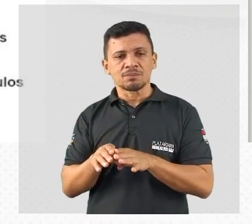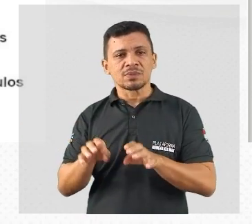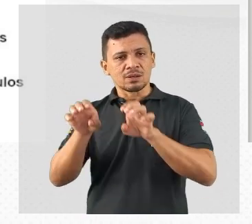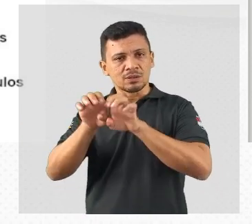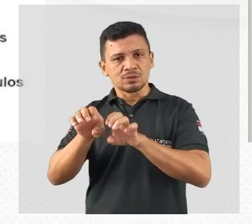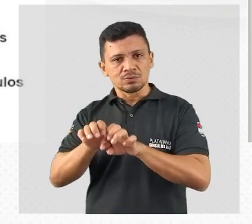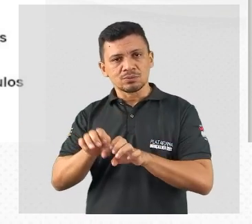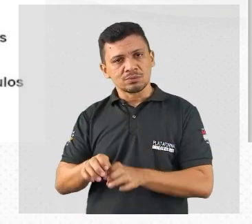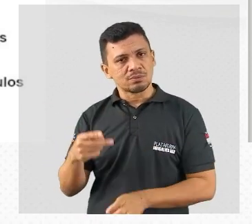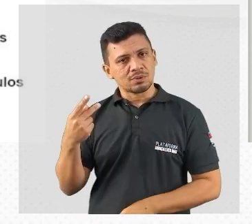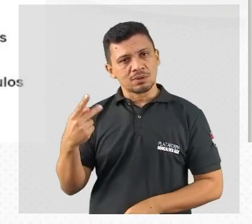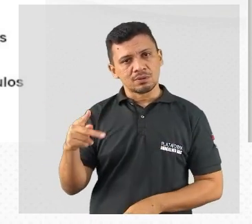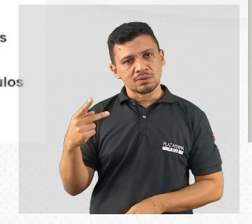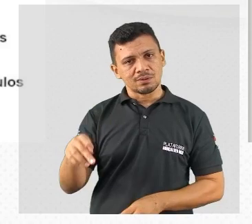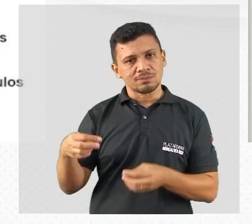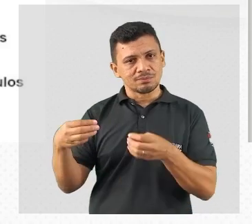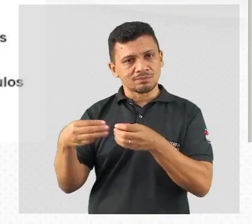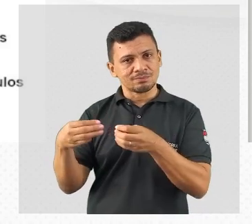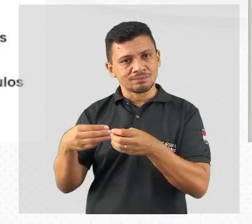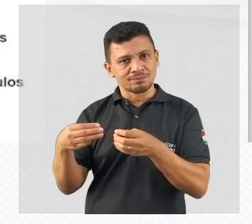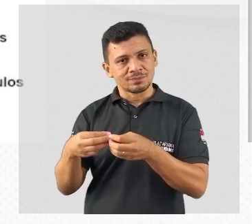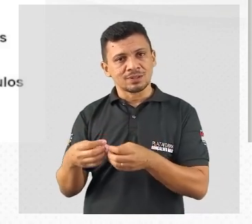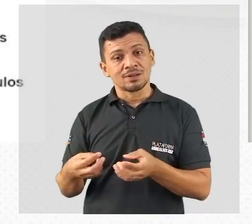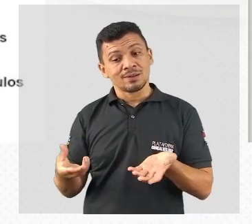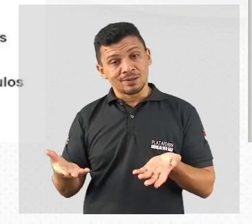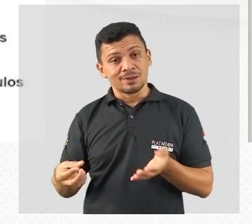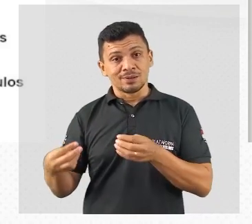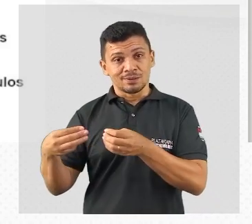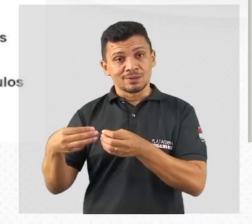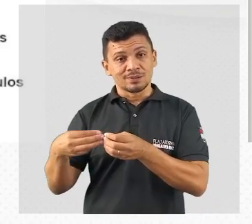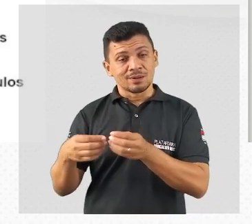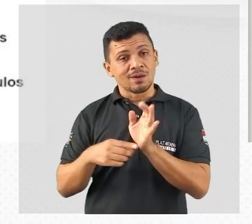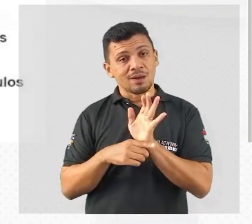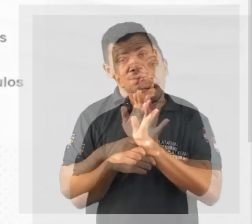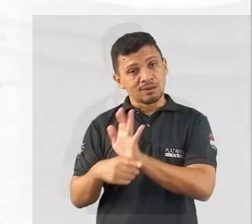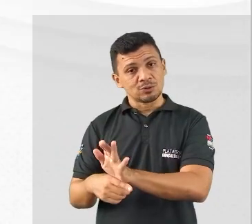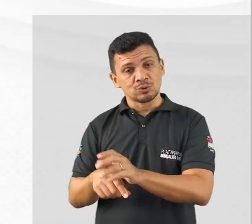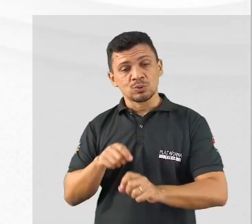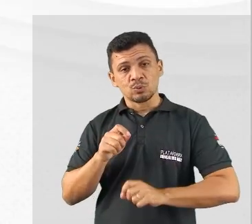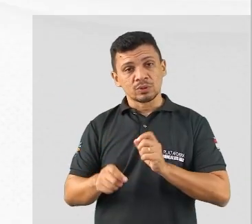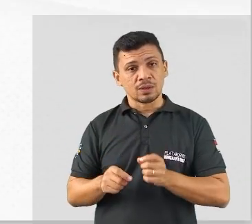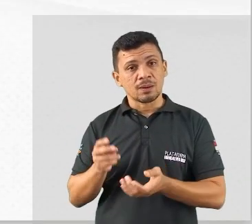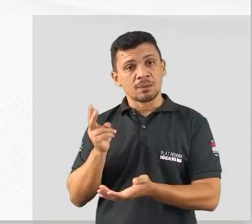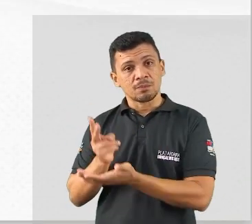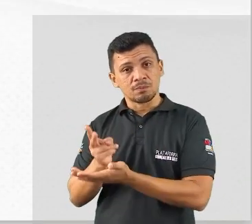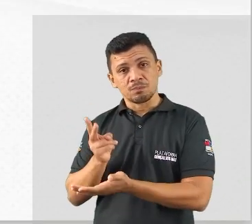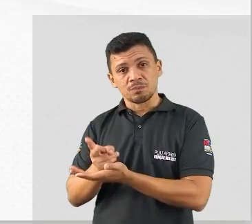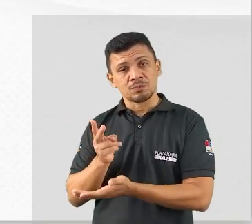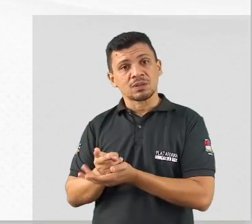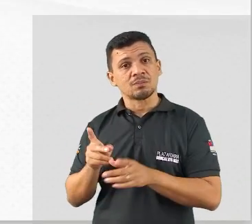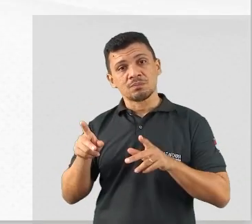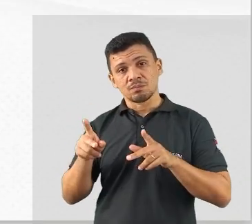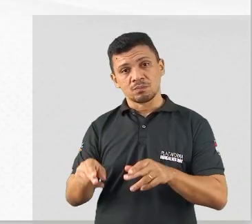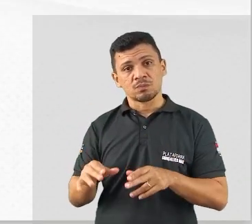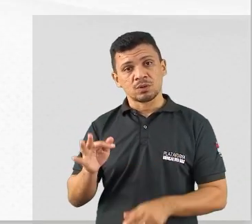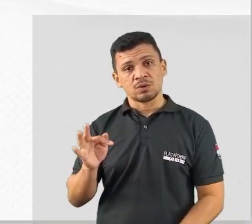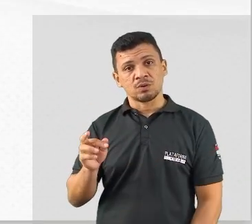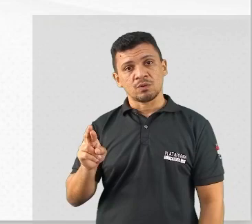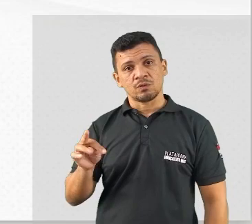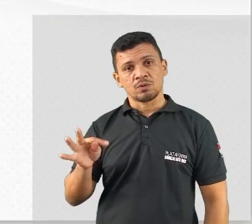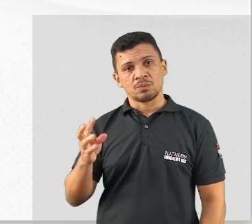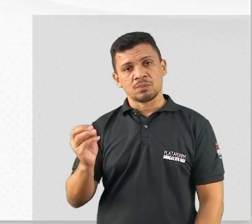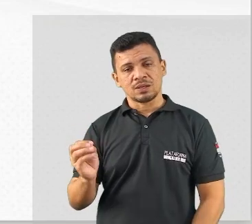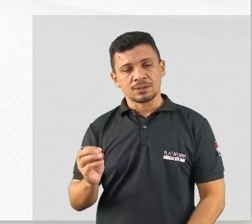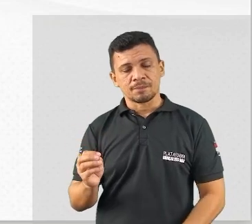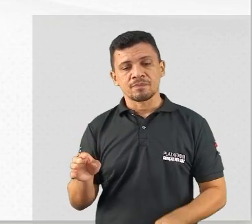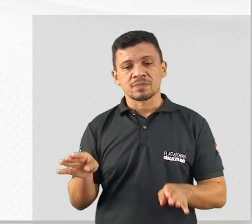da célula, ajudando então essa célula a manter o seu formato, tá? E também